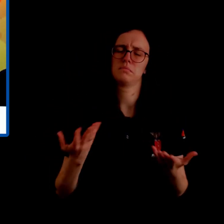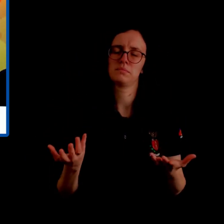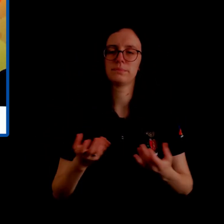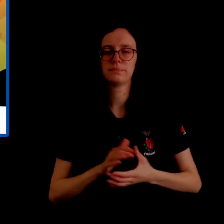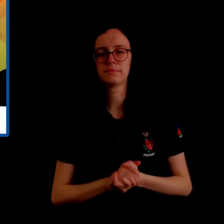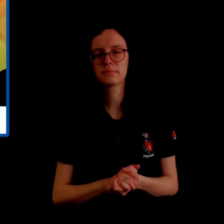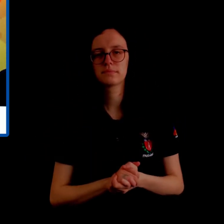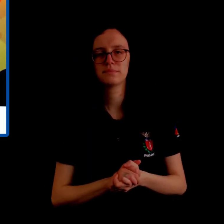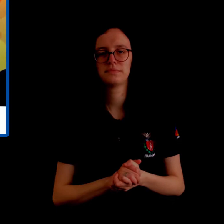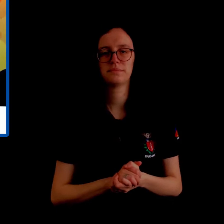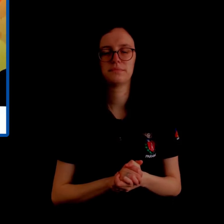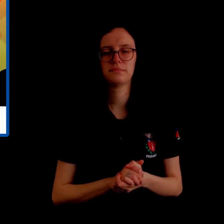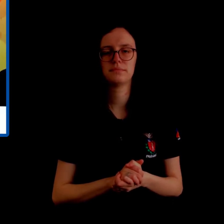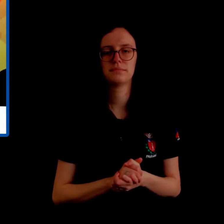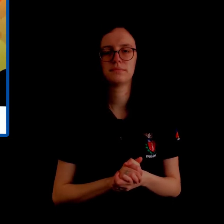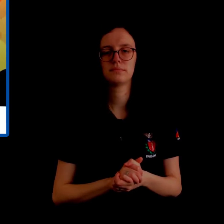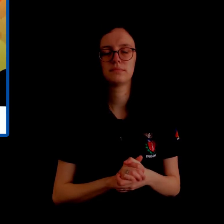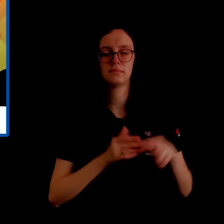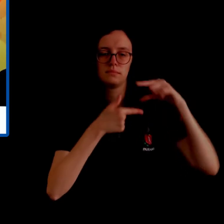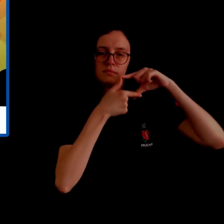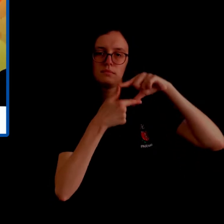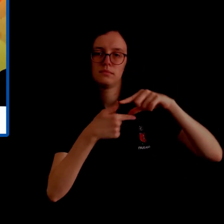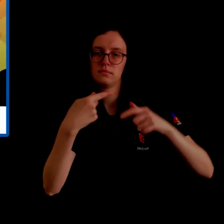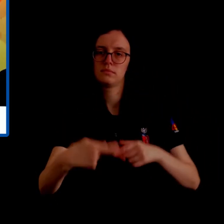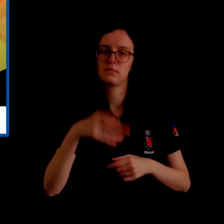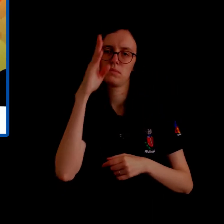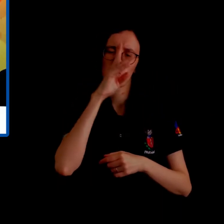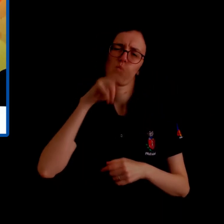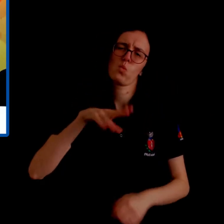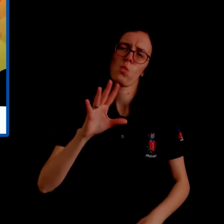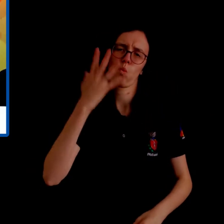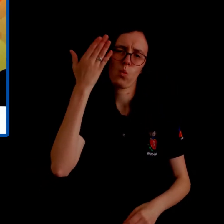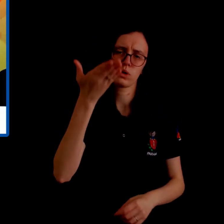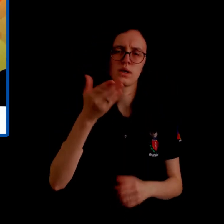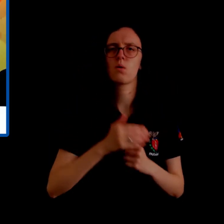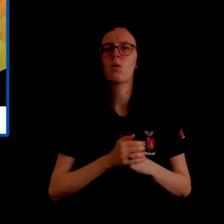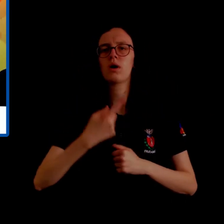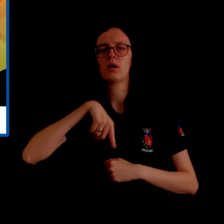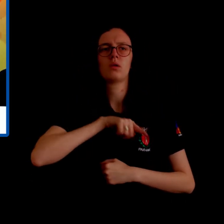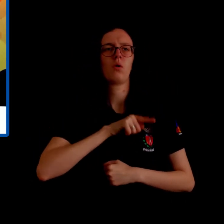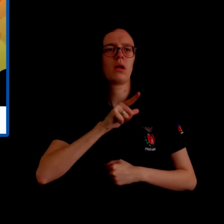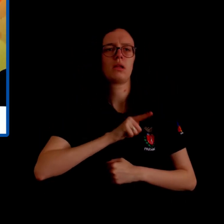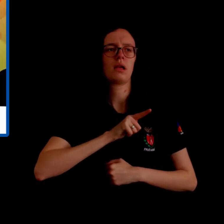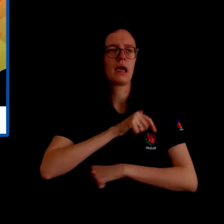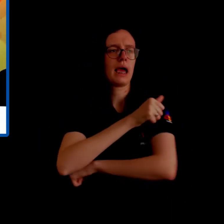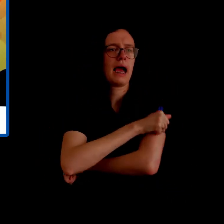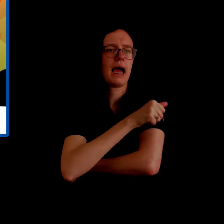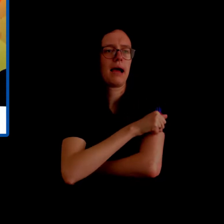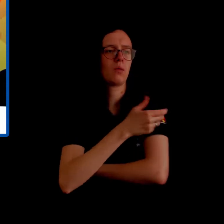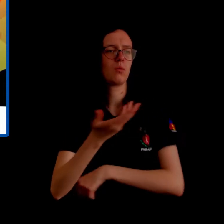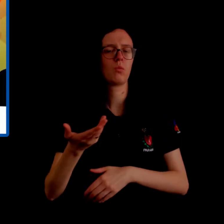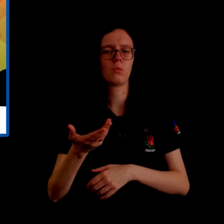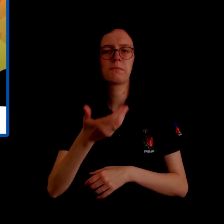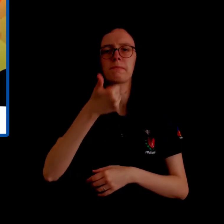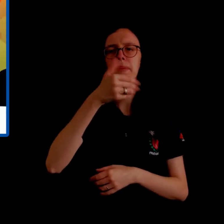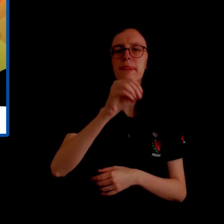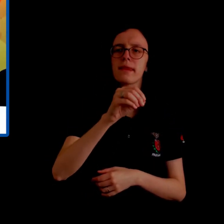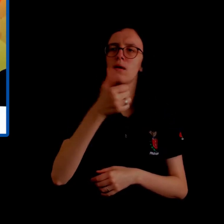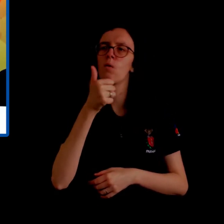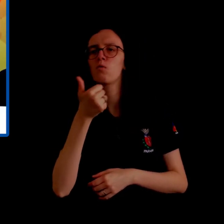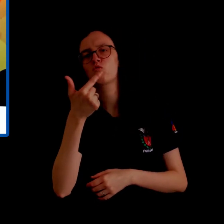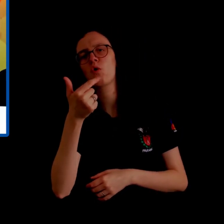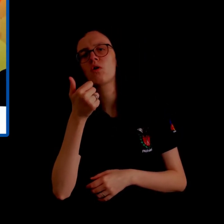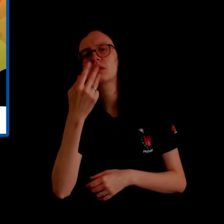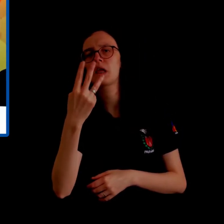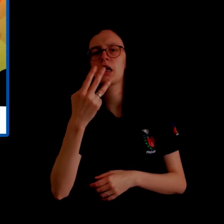Né? Tradicionalmente no Brasil, isso nunca aconteceu, de nós termos alunos com 10, 11, 12, 13,